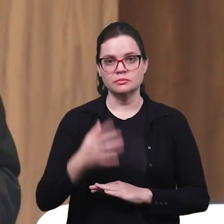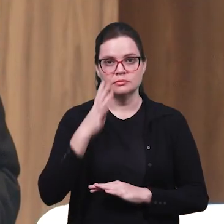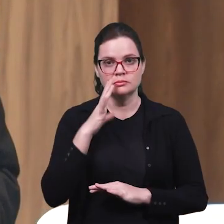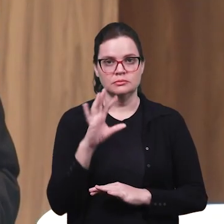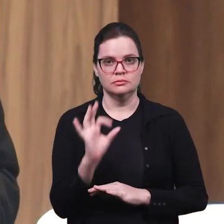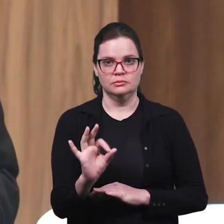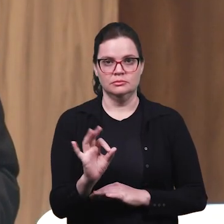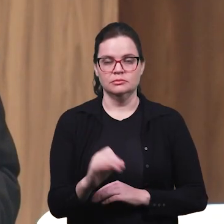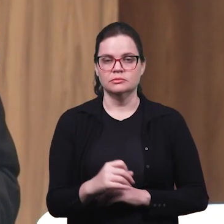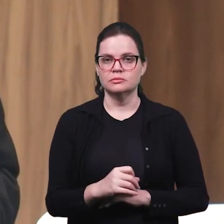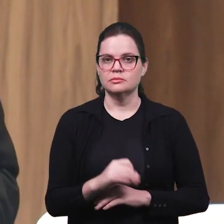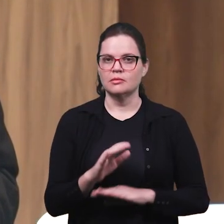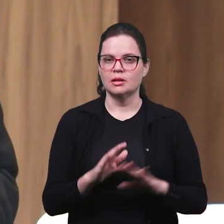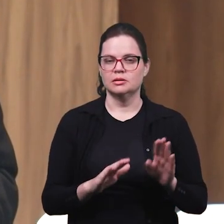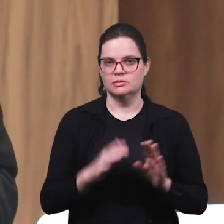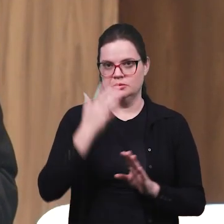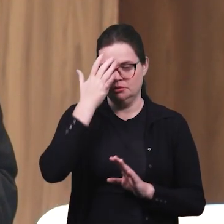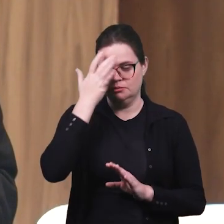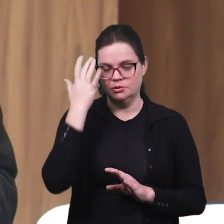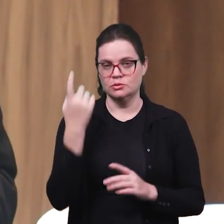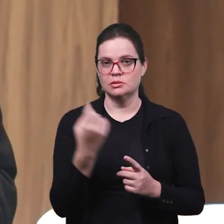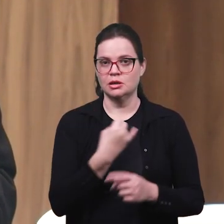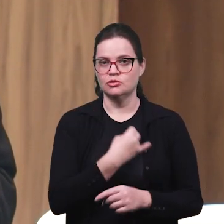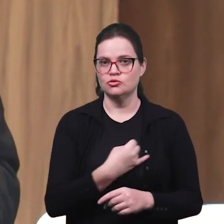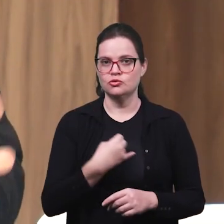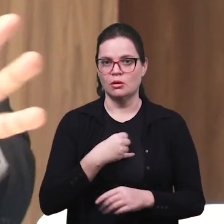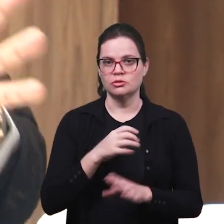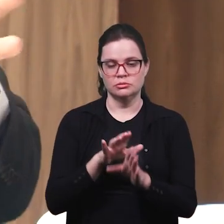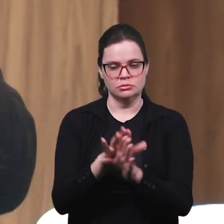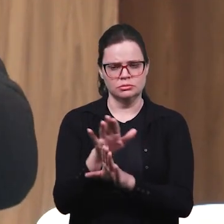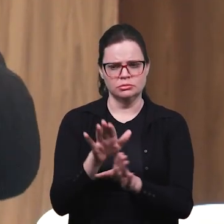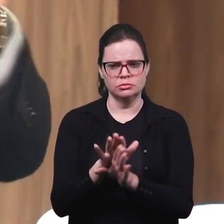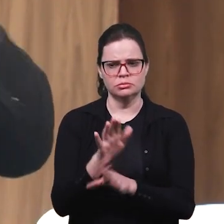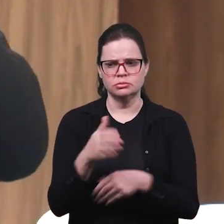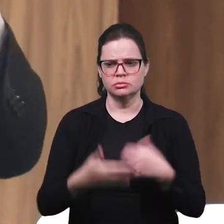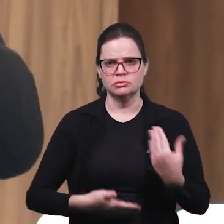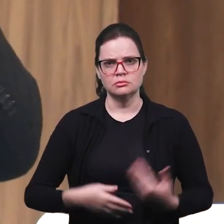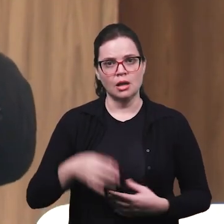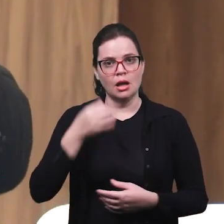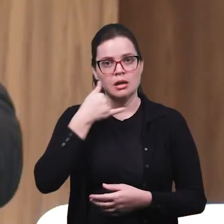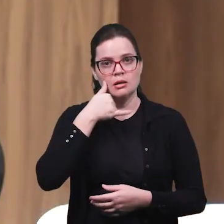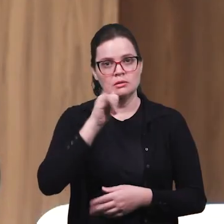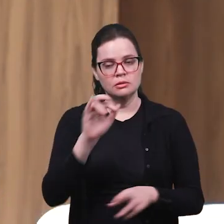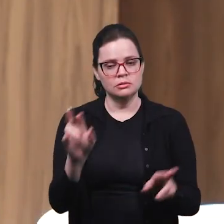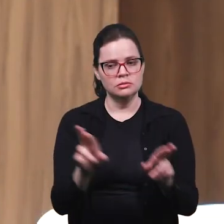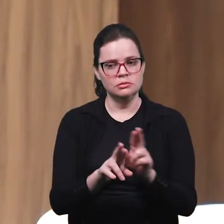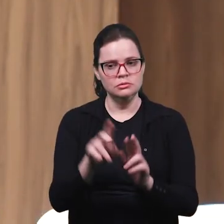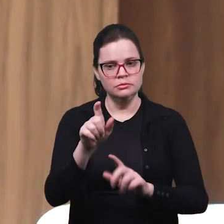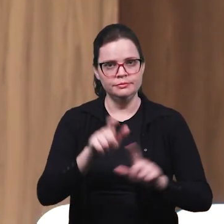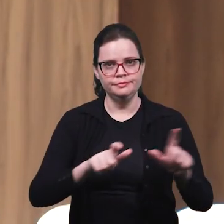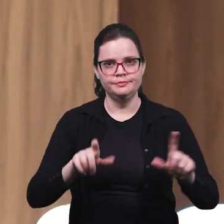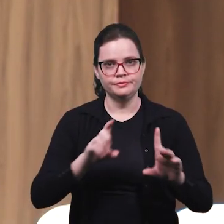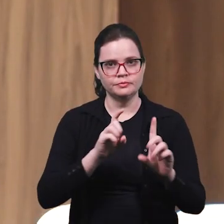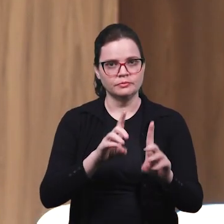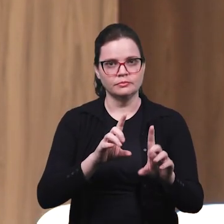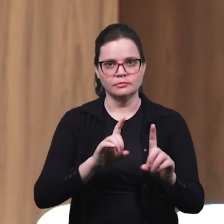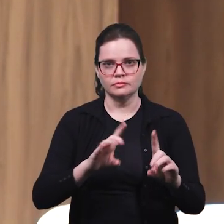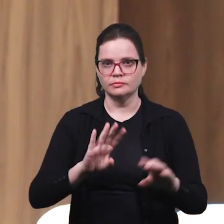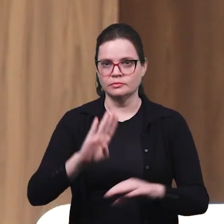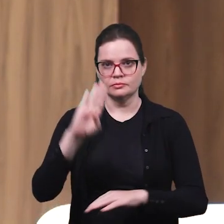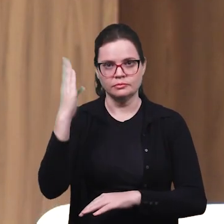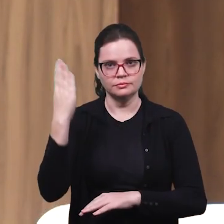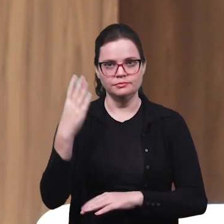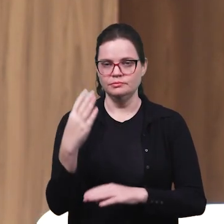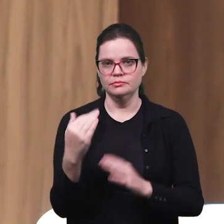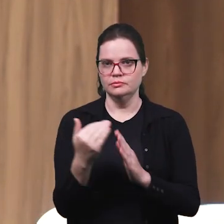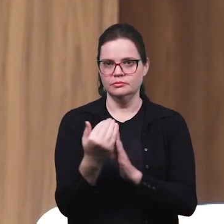às vezes as pessoas... O João já orientava a igreja para evitar esse relacionamento com esse tipo de gente que não